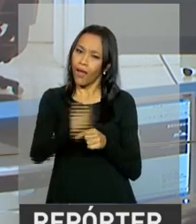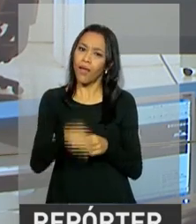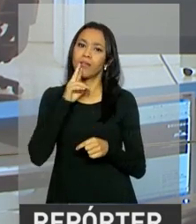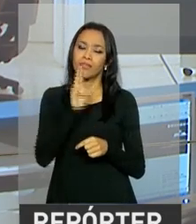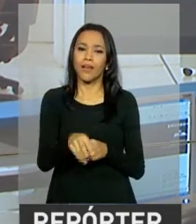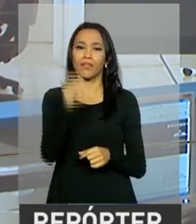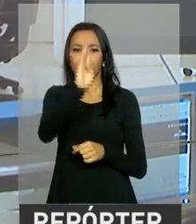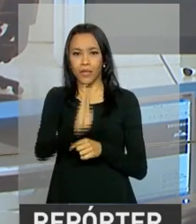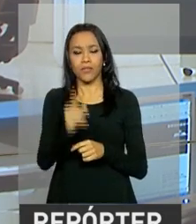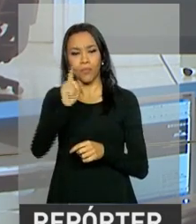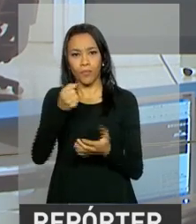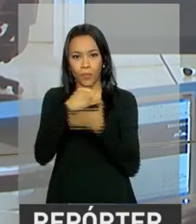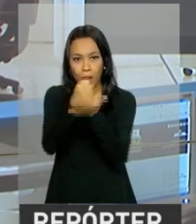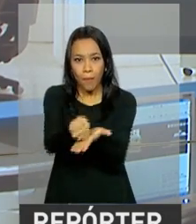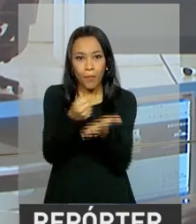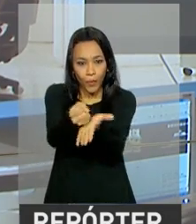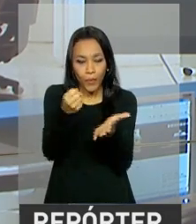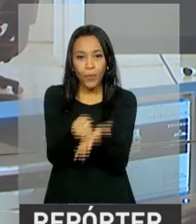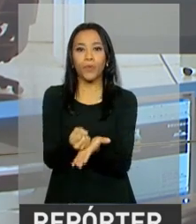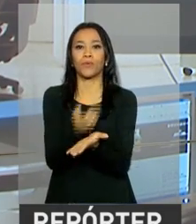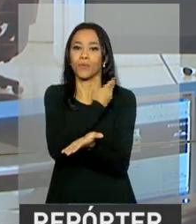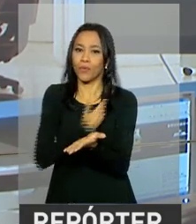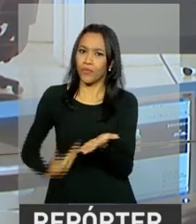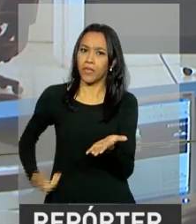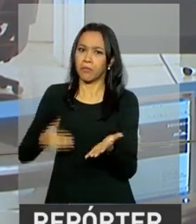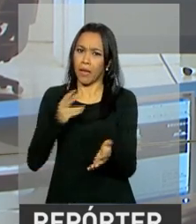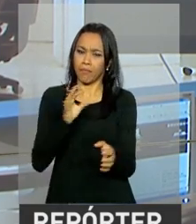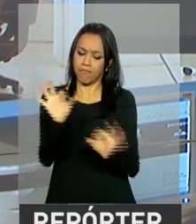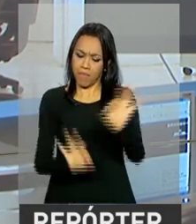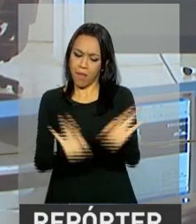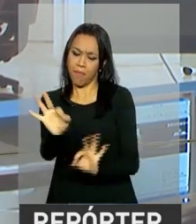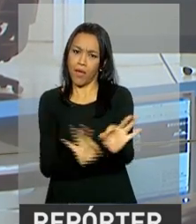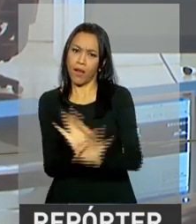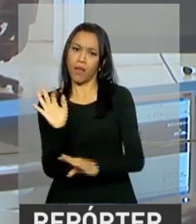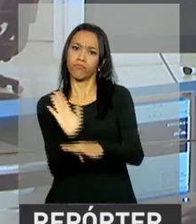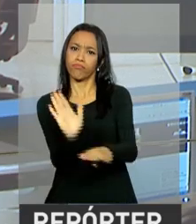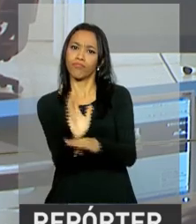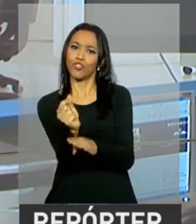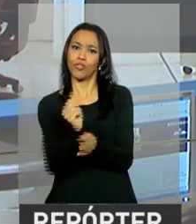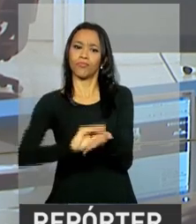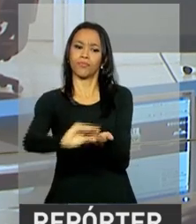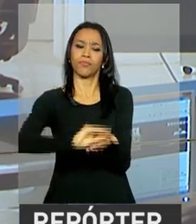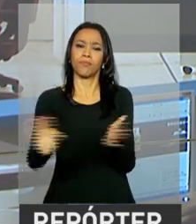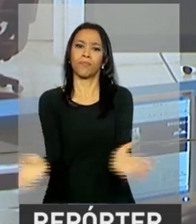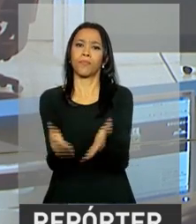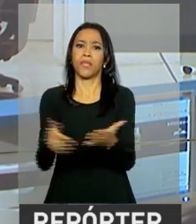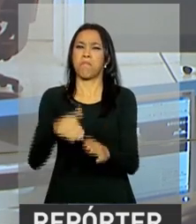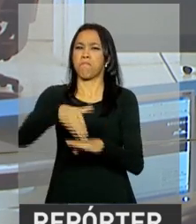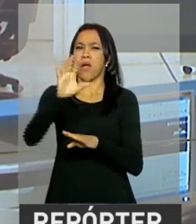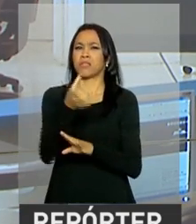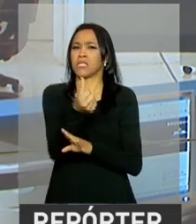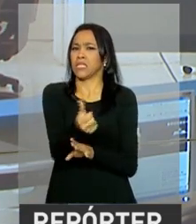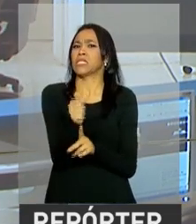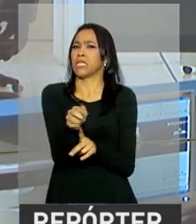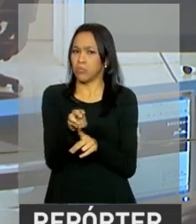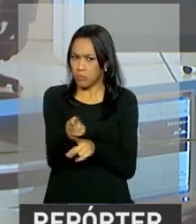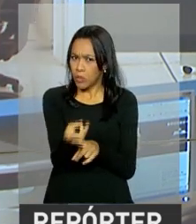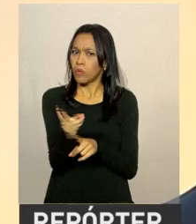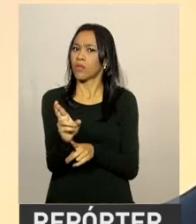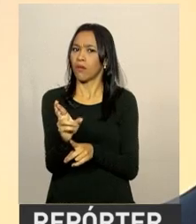é reflexo do apoio do governo na preparação dos paraatletas, um investimento de mais de 67 milhões de